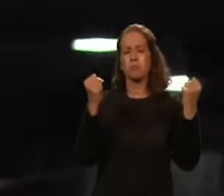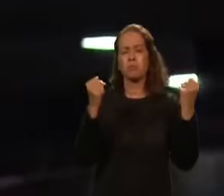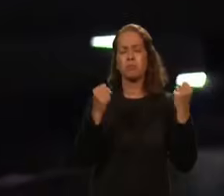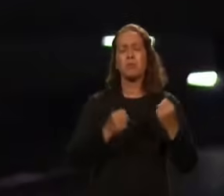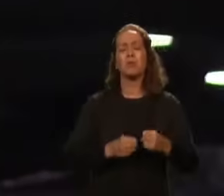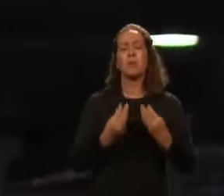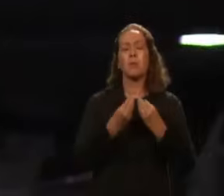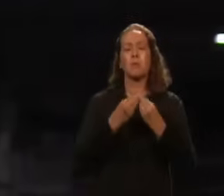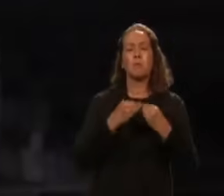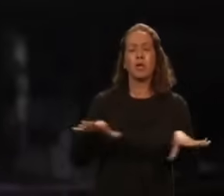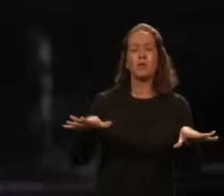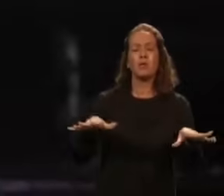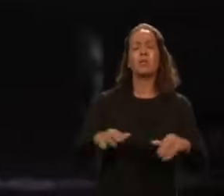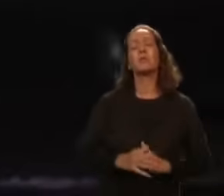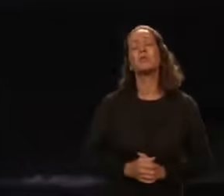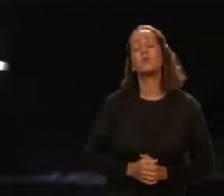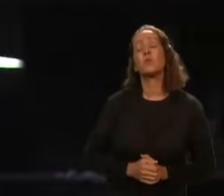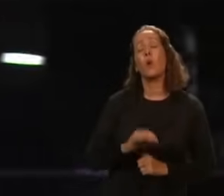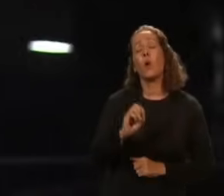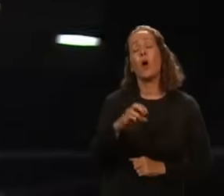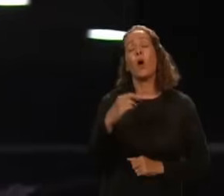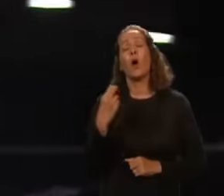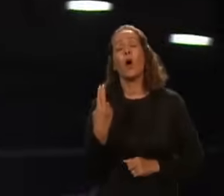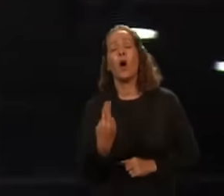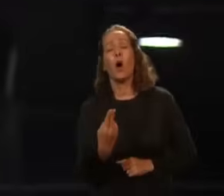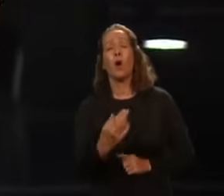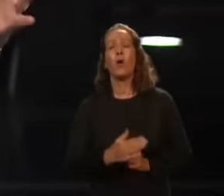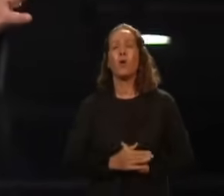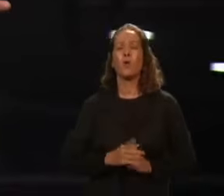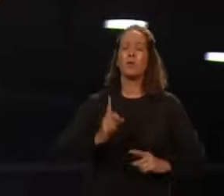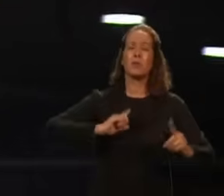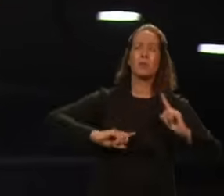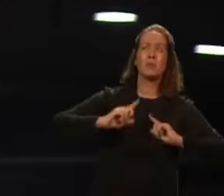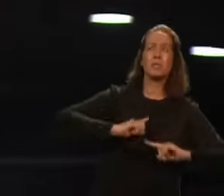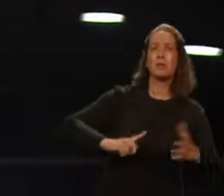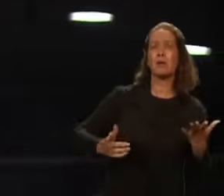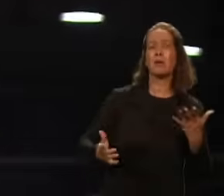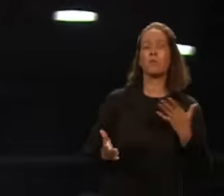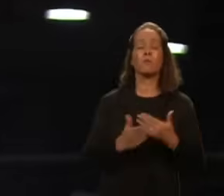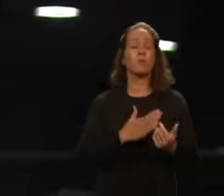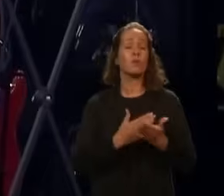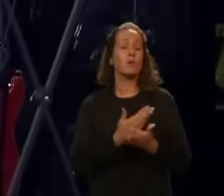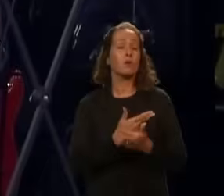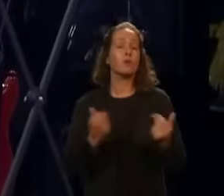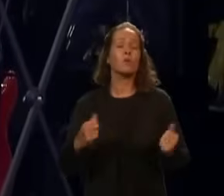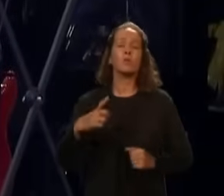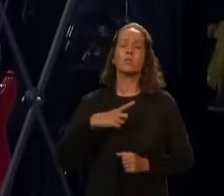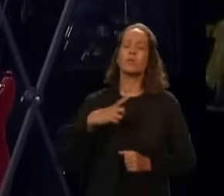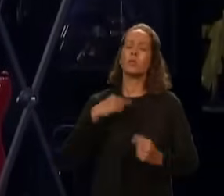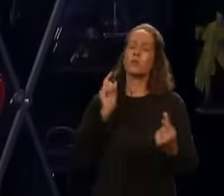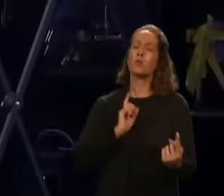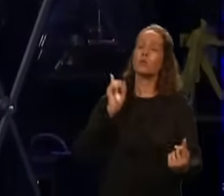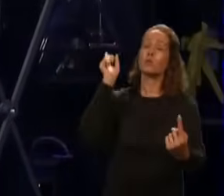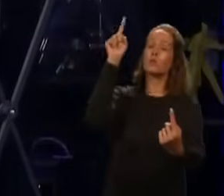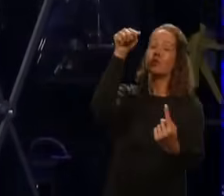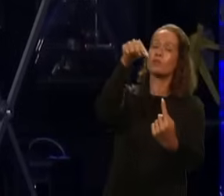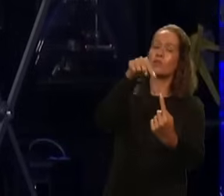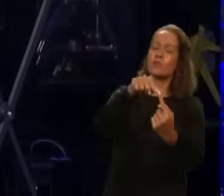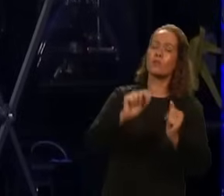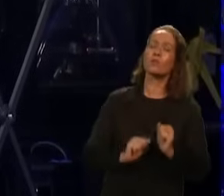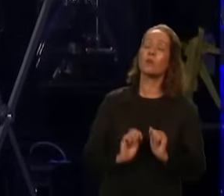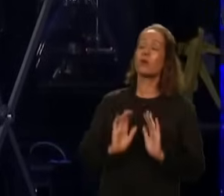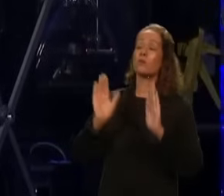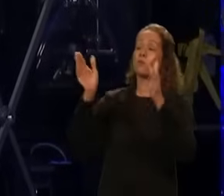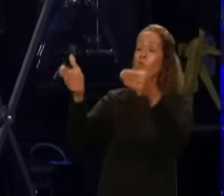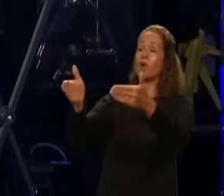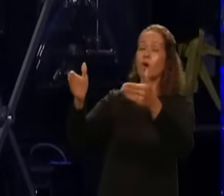uma calúnia, e se eu te falar que até uma depressão, tudo isso tem o objetivo de jogar o holofote em Jesus.